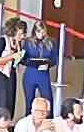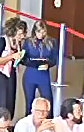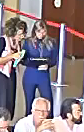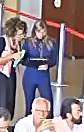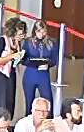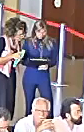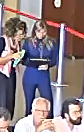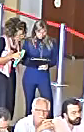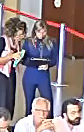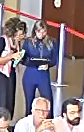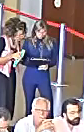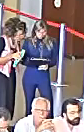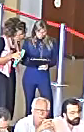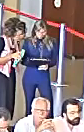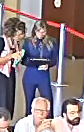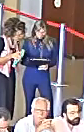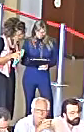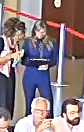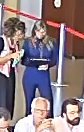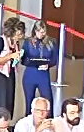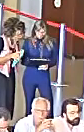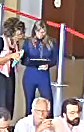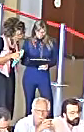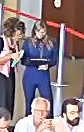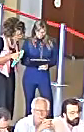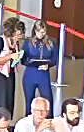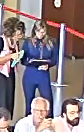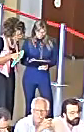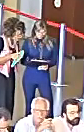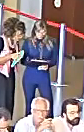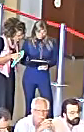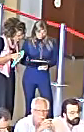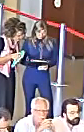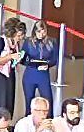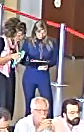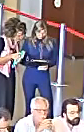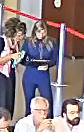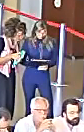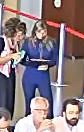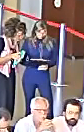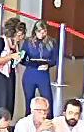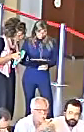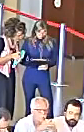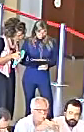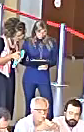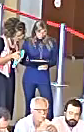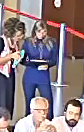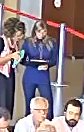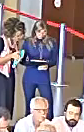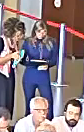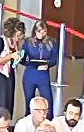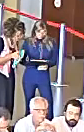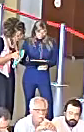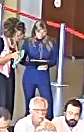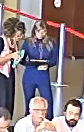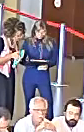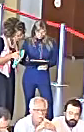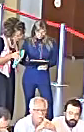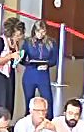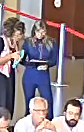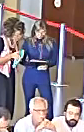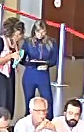nesse vídeo a dignidade da pessoa humana e a dignidade da pessoa com deficiência Temos visto aí uma